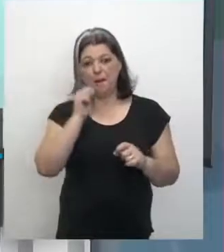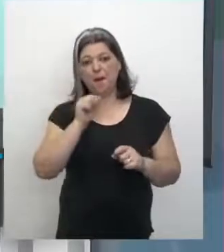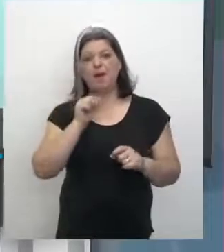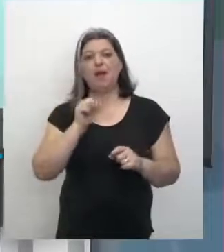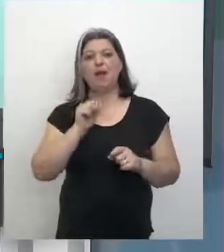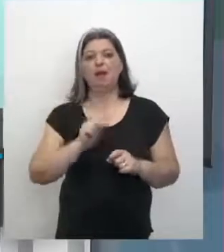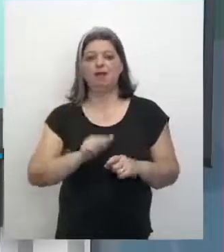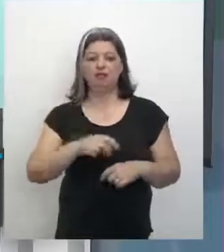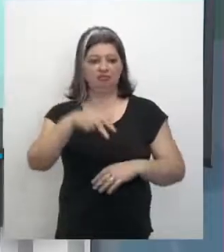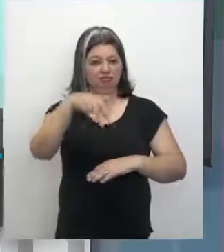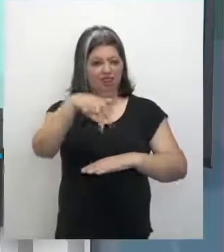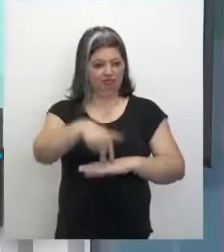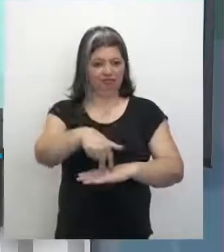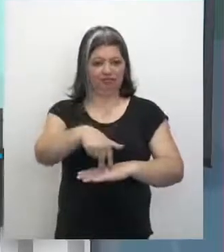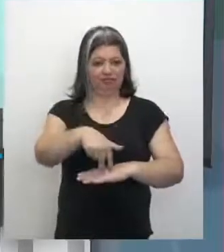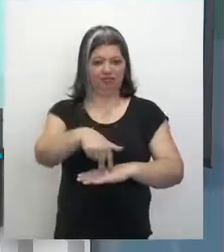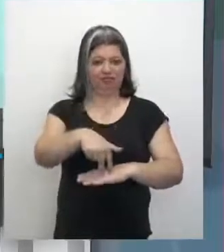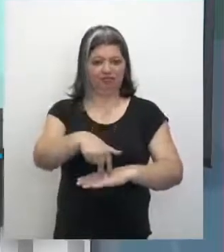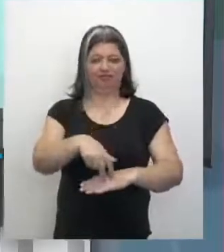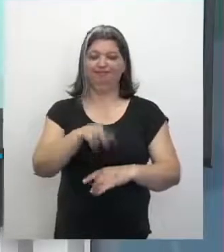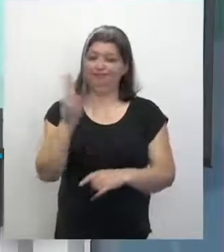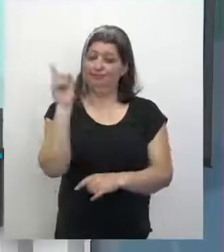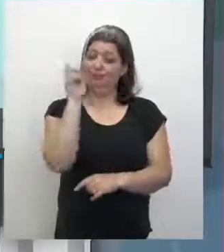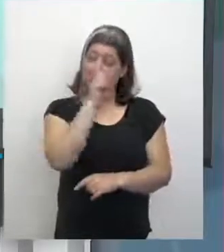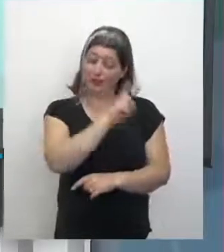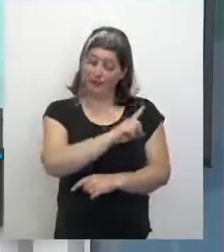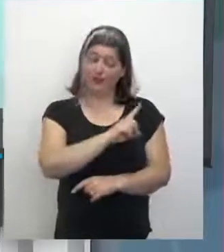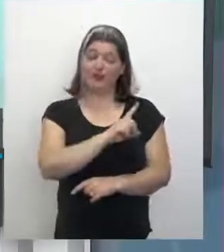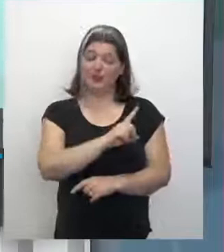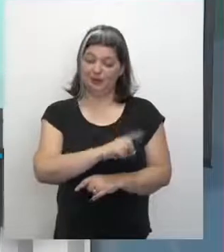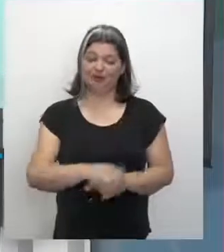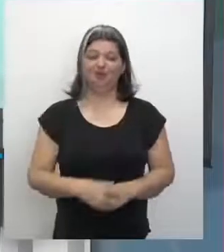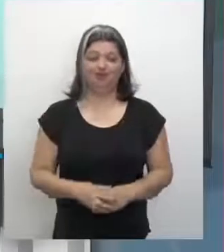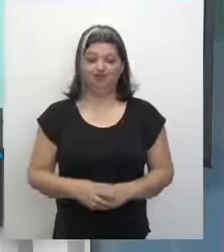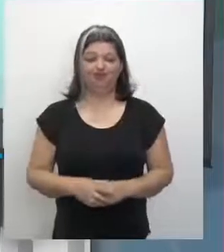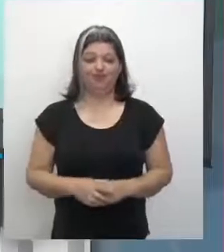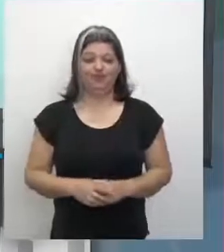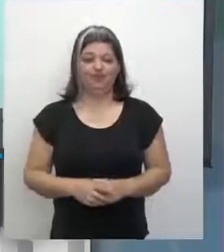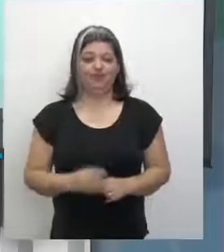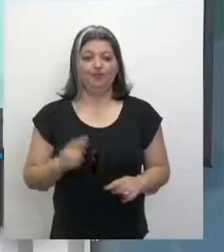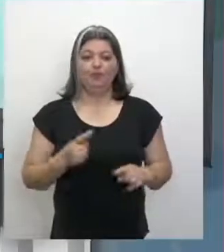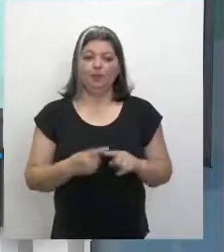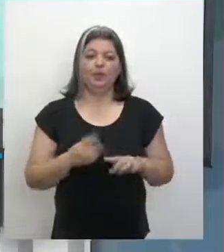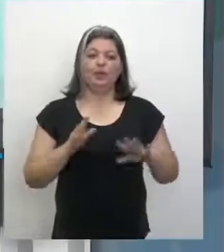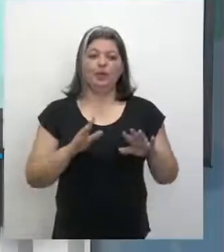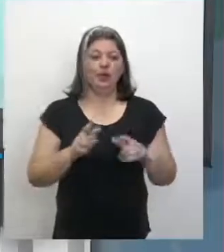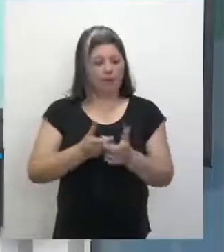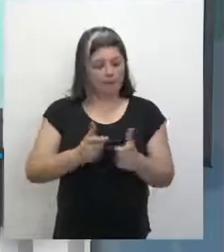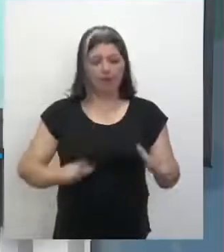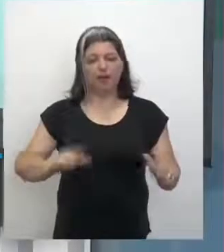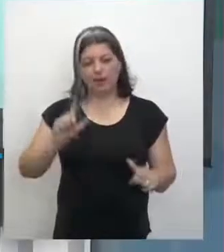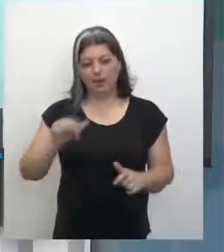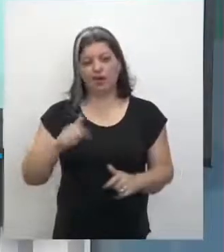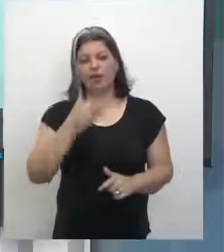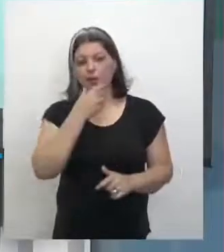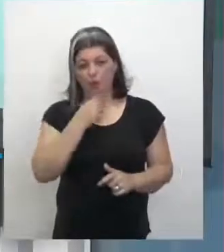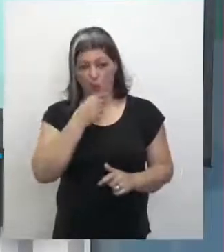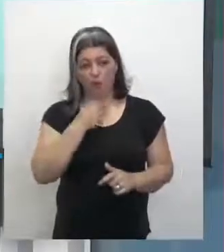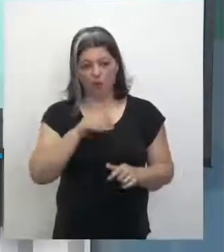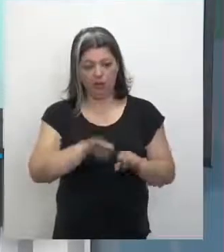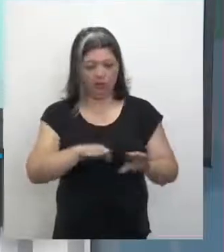época, além de ser difícil, era complicado. Então, muitas vezes, né, os homens que estavam lá nas mesas,